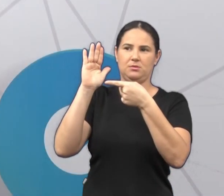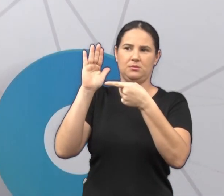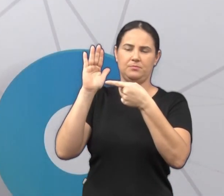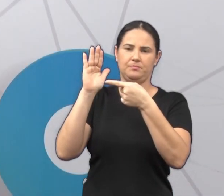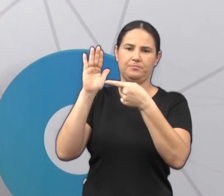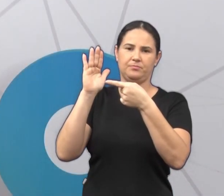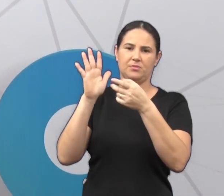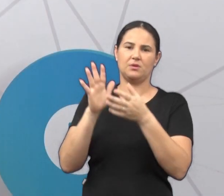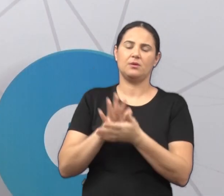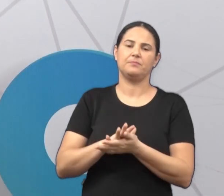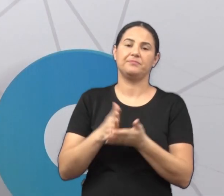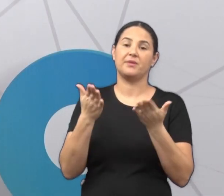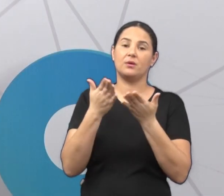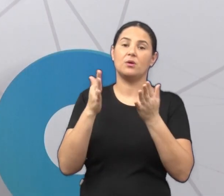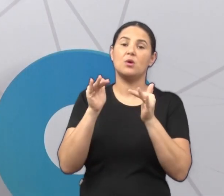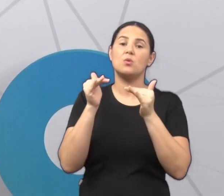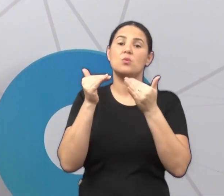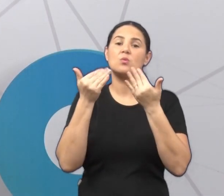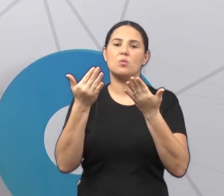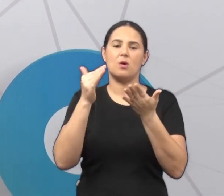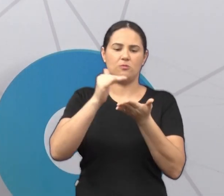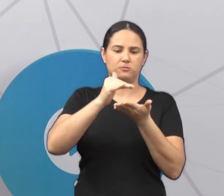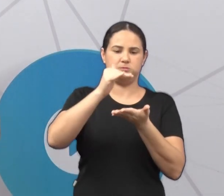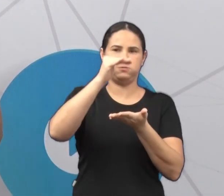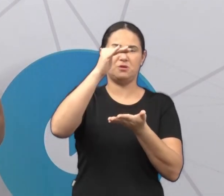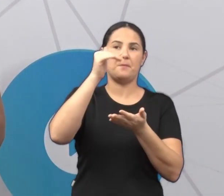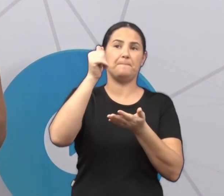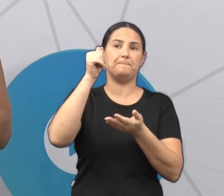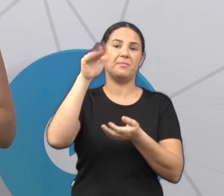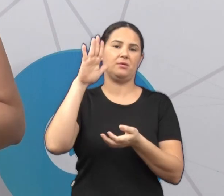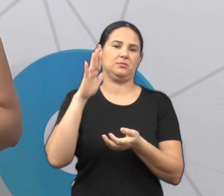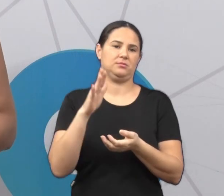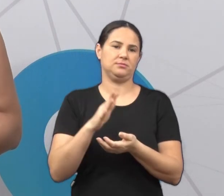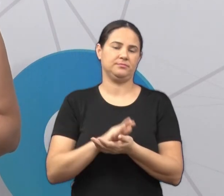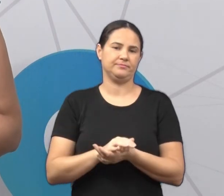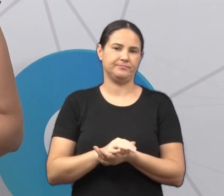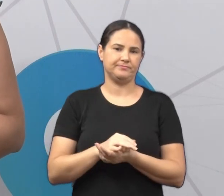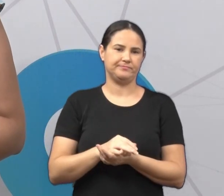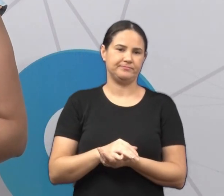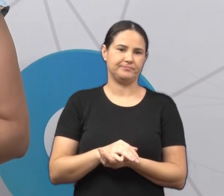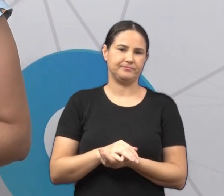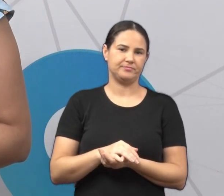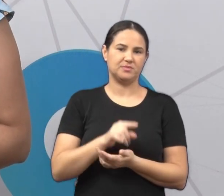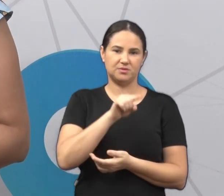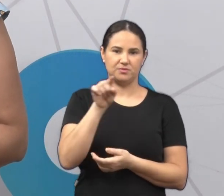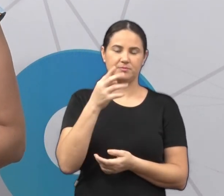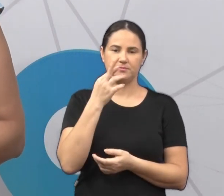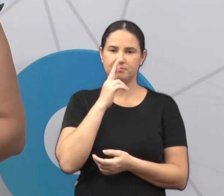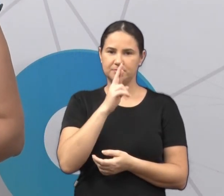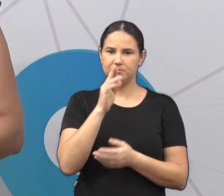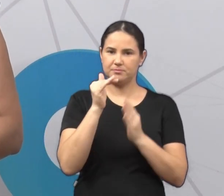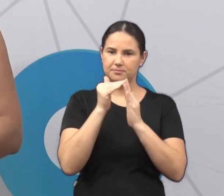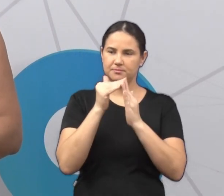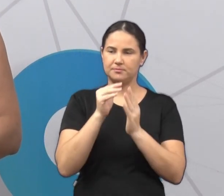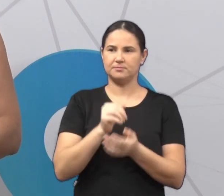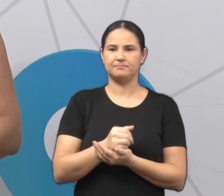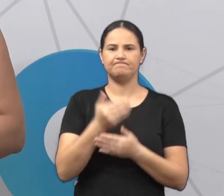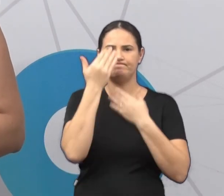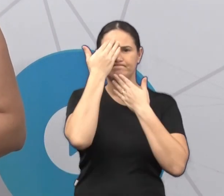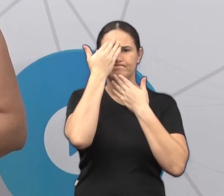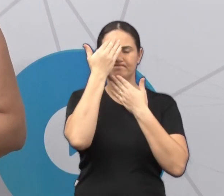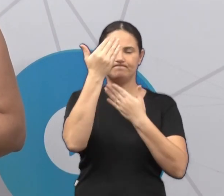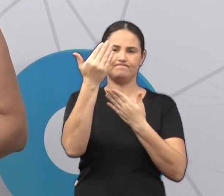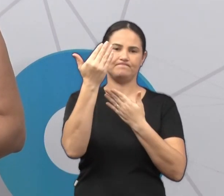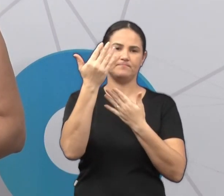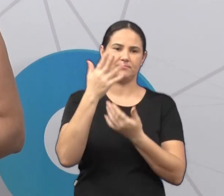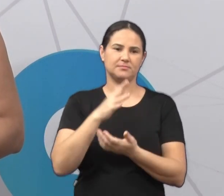atividade aí eu vou deixar disponível para vocês, tá? Eu agradeço a oportunidade de estar com vocês.